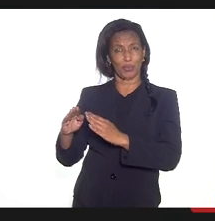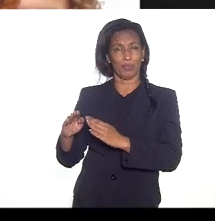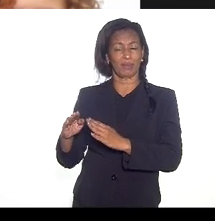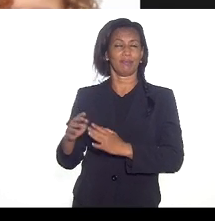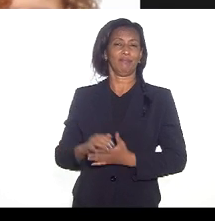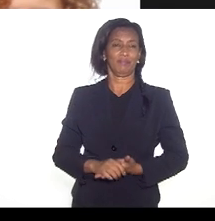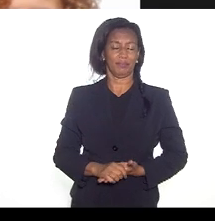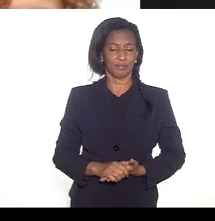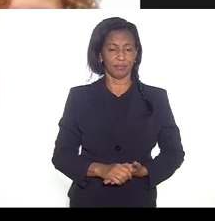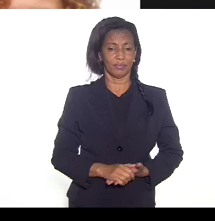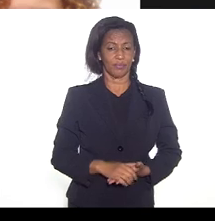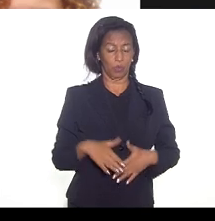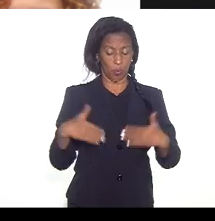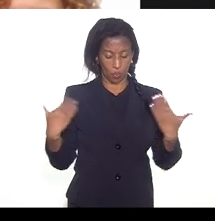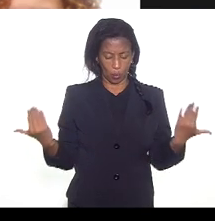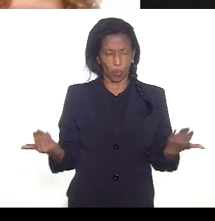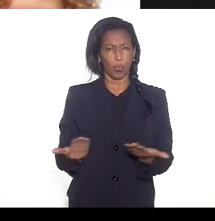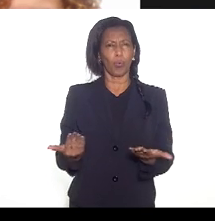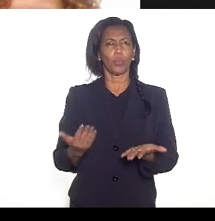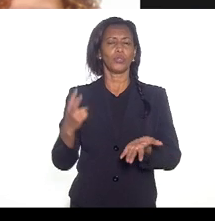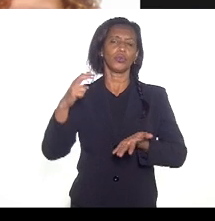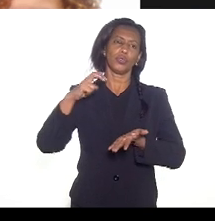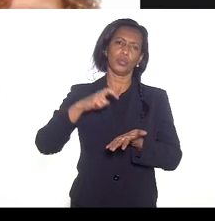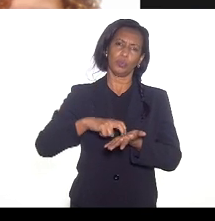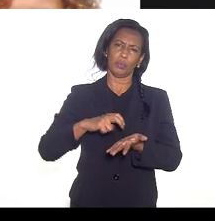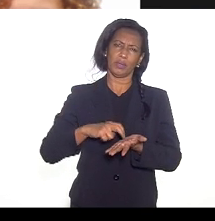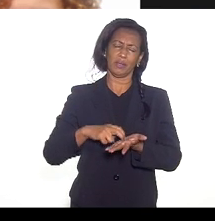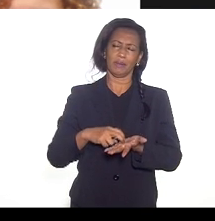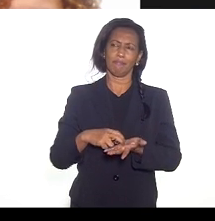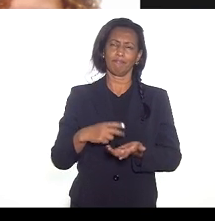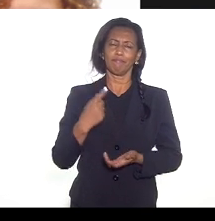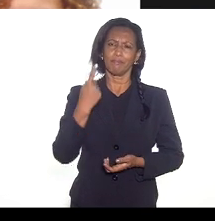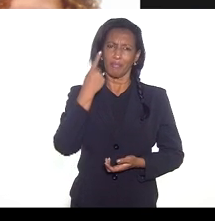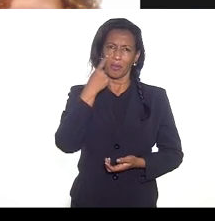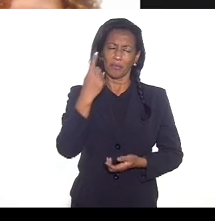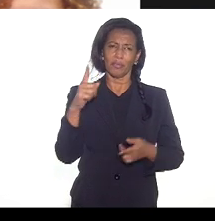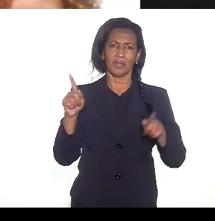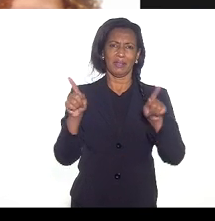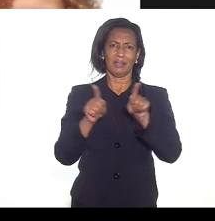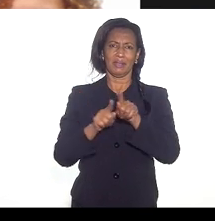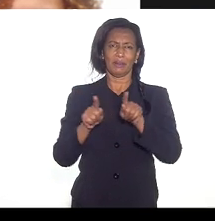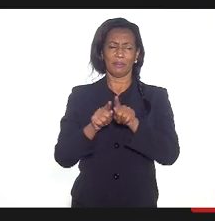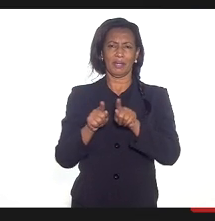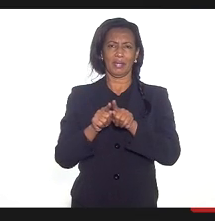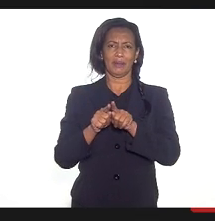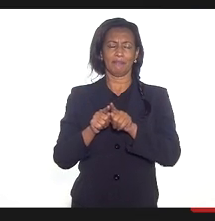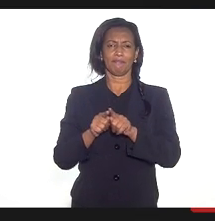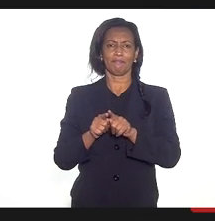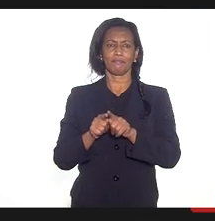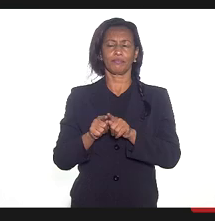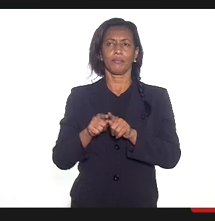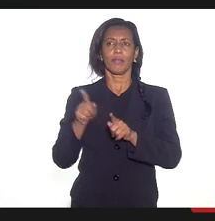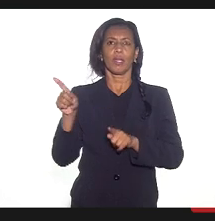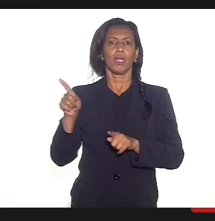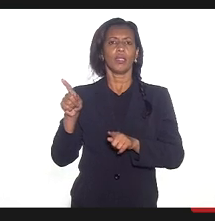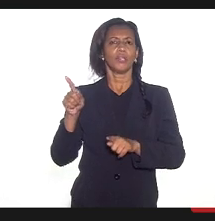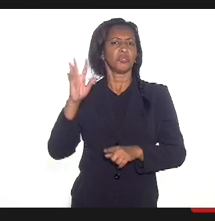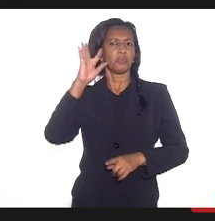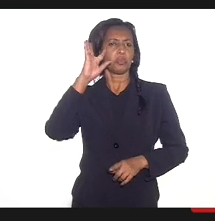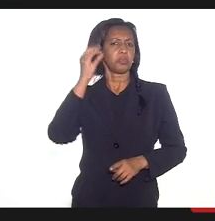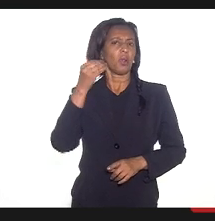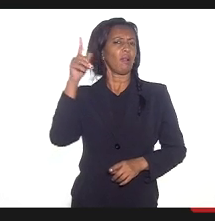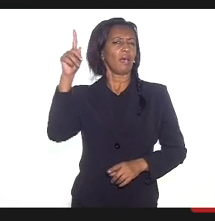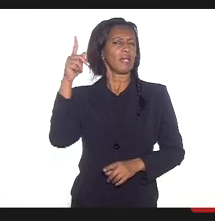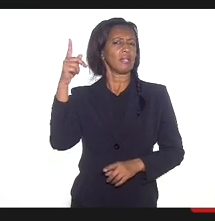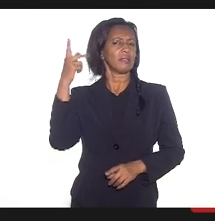Pessoal, hoje de manhã eu também tomei conhecimento de uma decisão do Judiciário de São